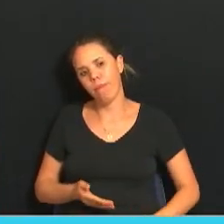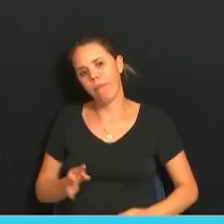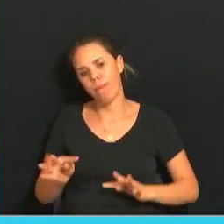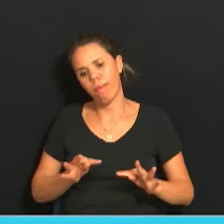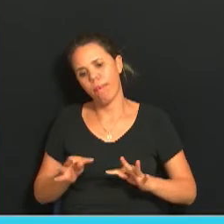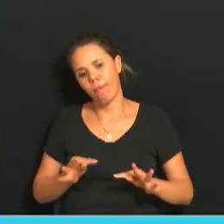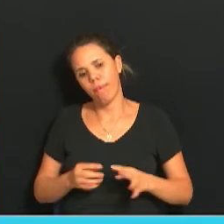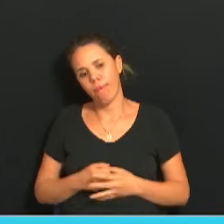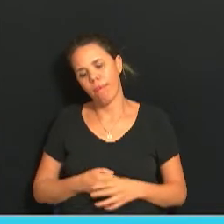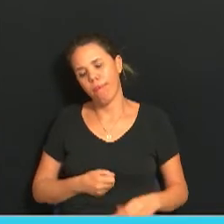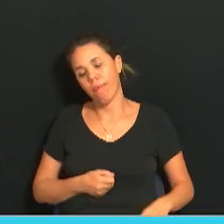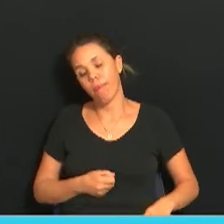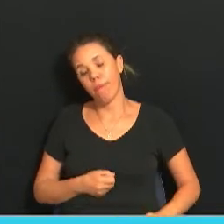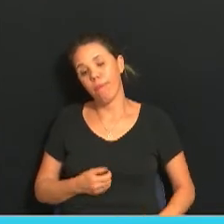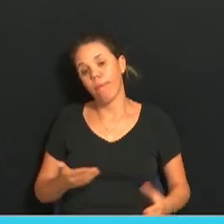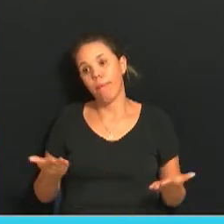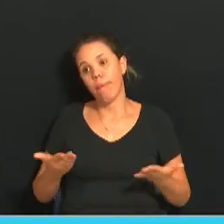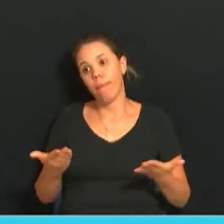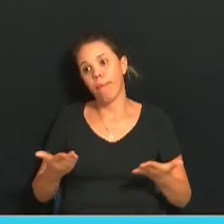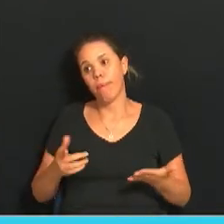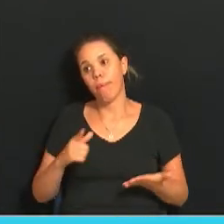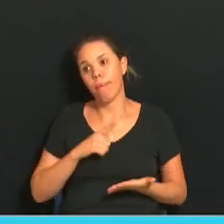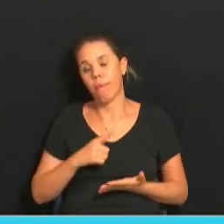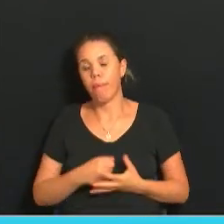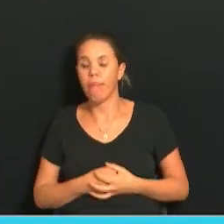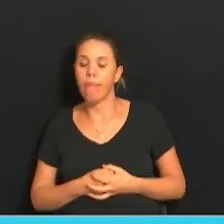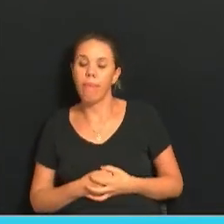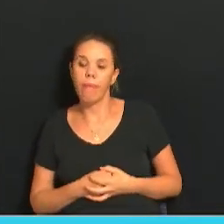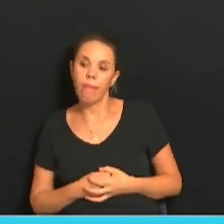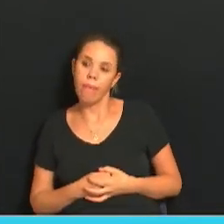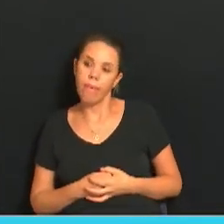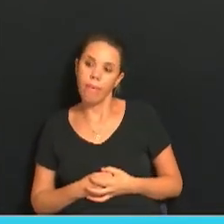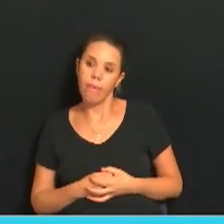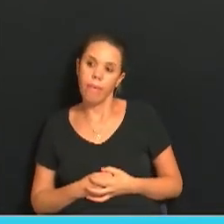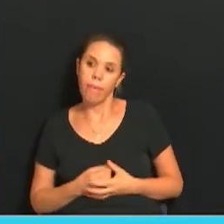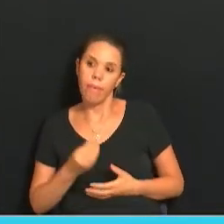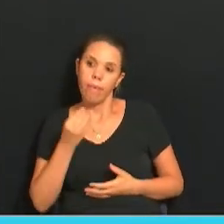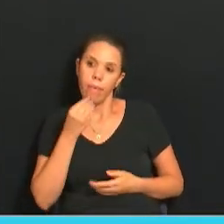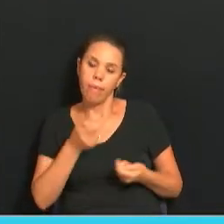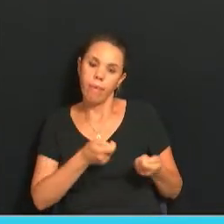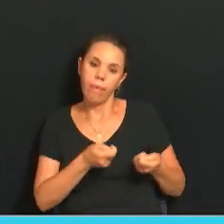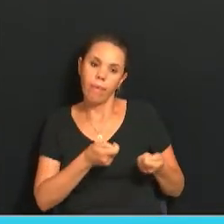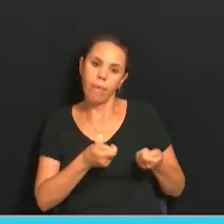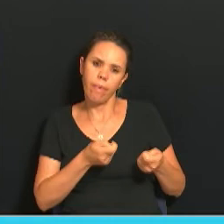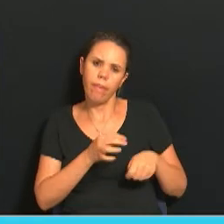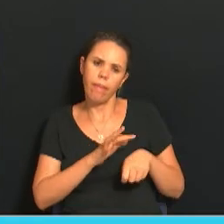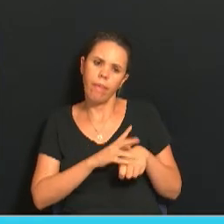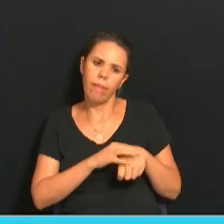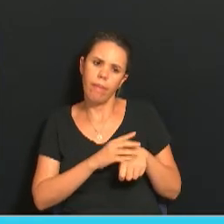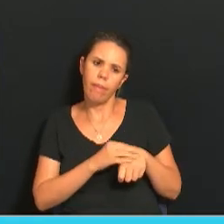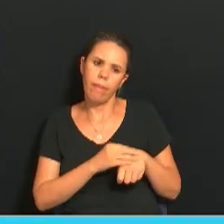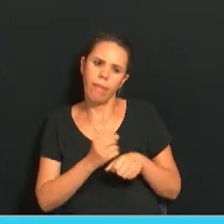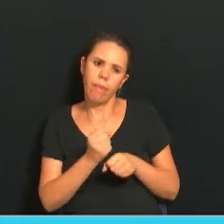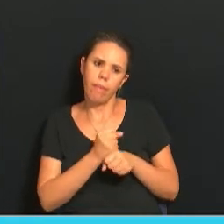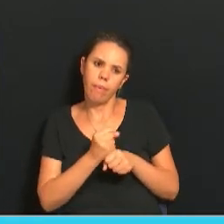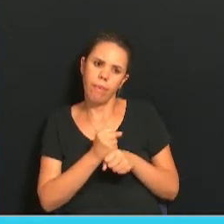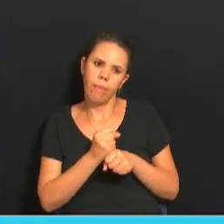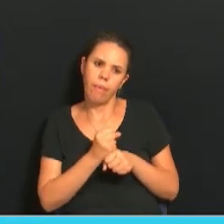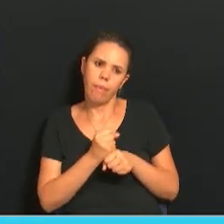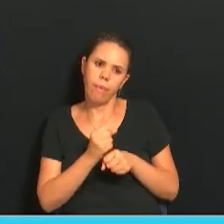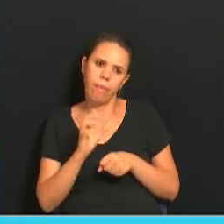terapêutico. E hoje a gente tem uma possibilidade de controlar a doença por muitos anos,